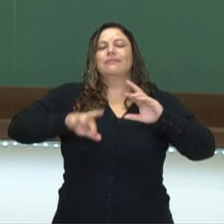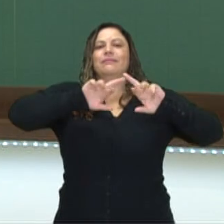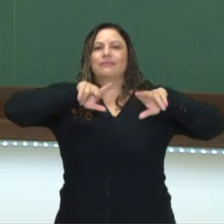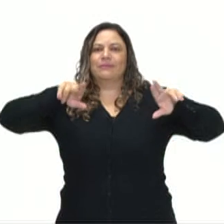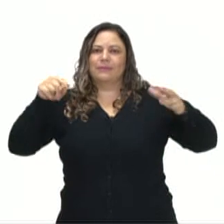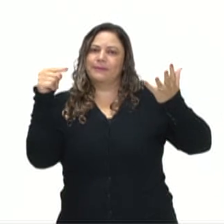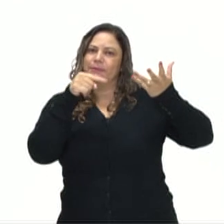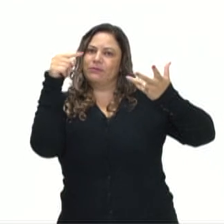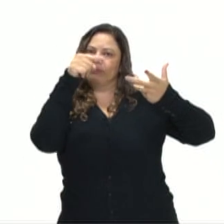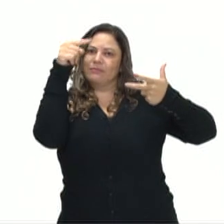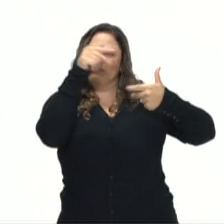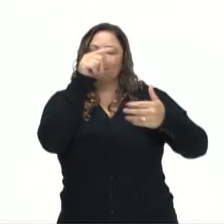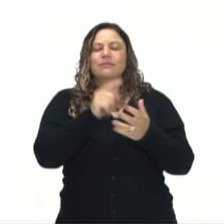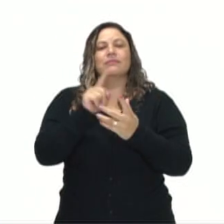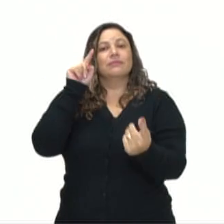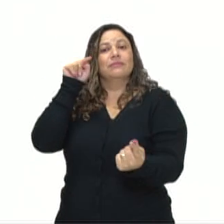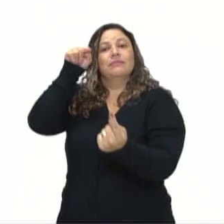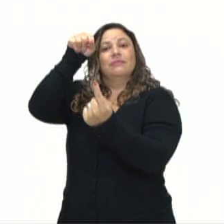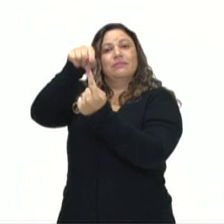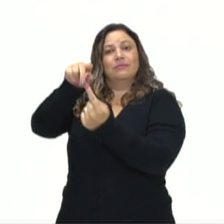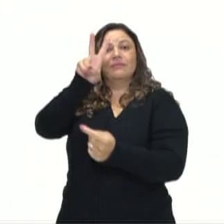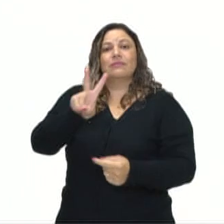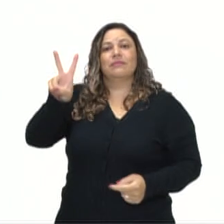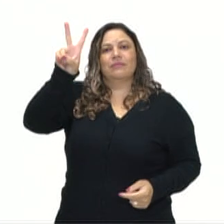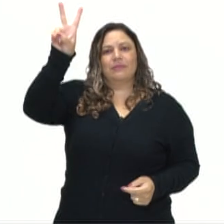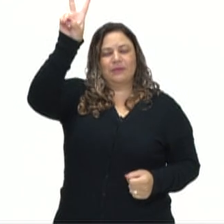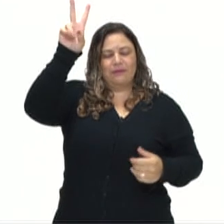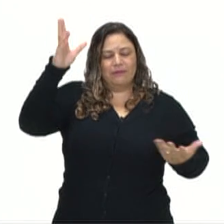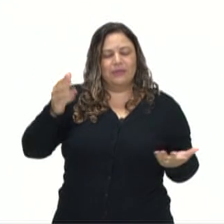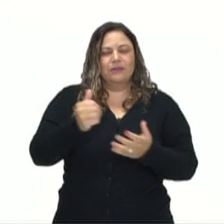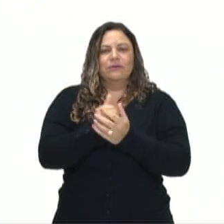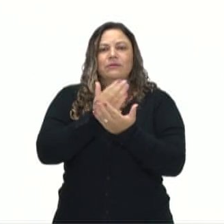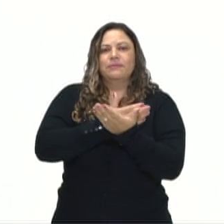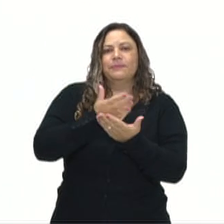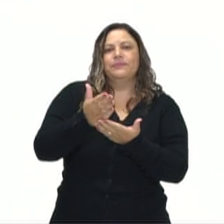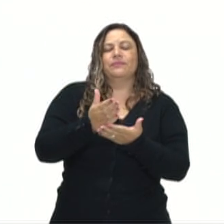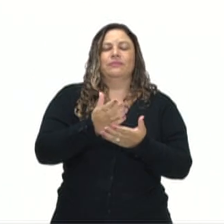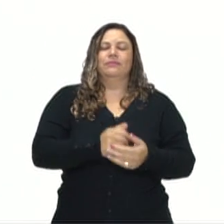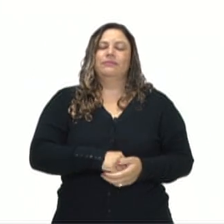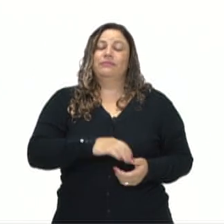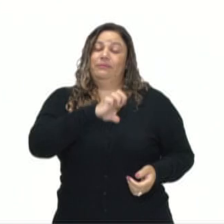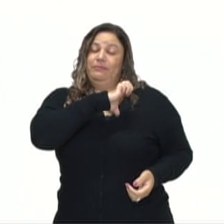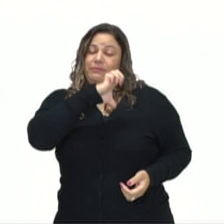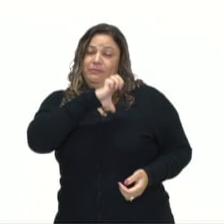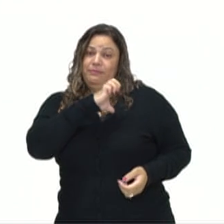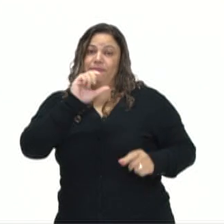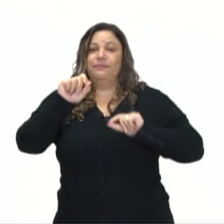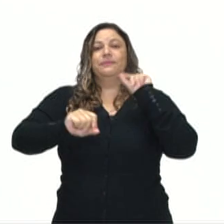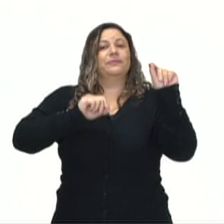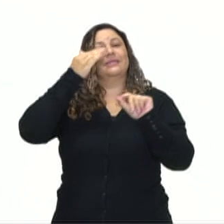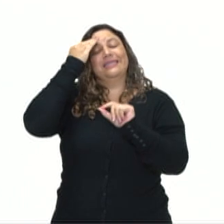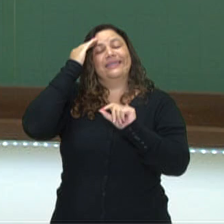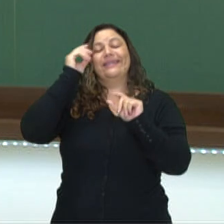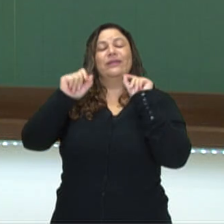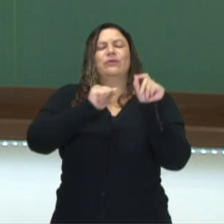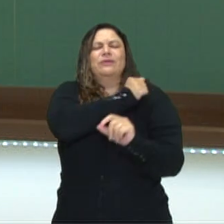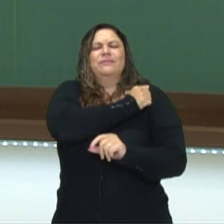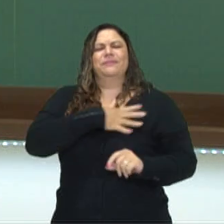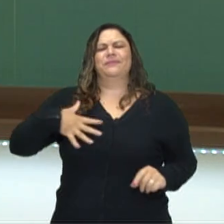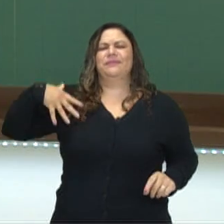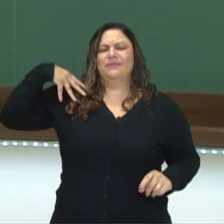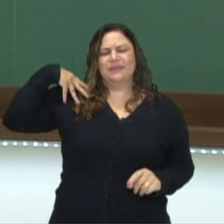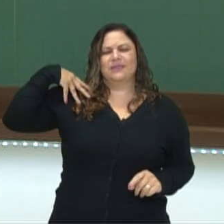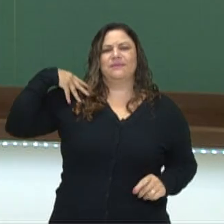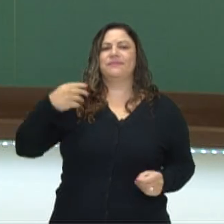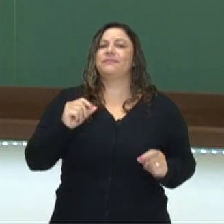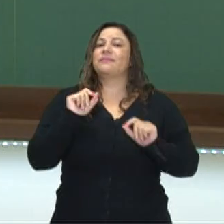aristotélica, definir virtude a partir da ética aristotélica, entender o que Aristóteles compreende como